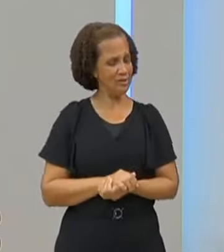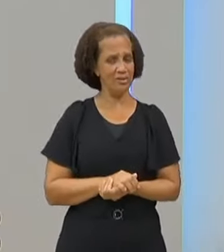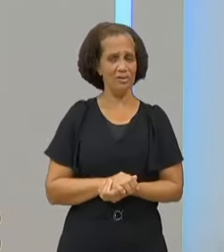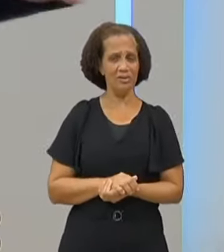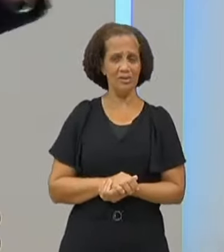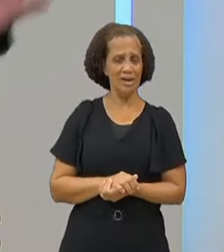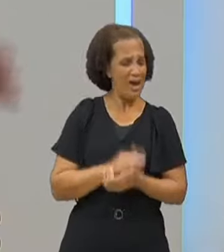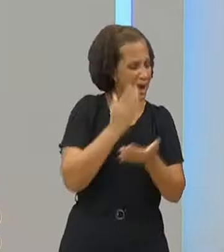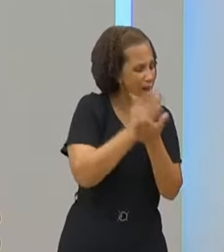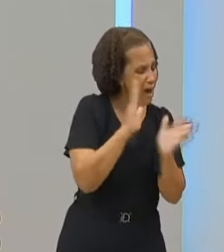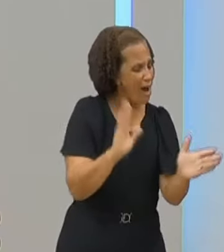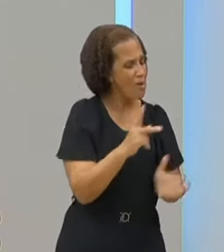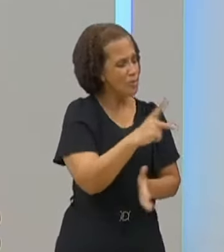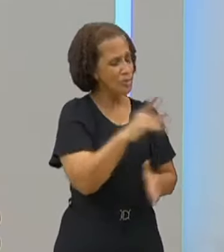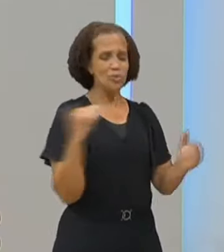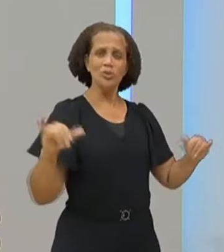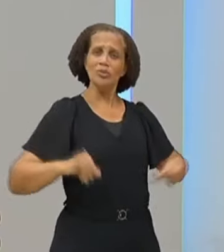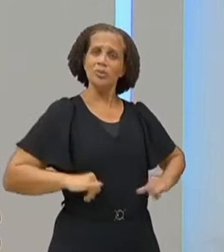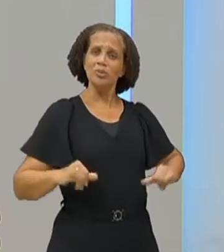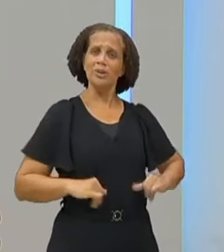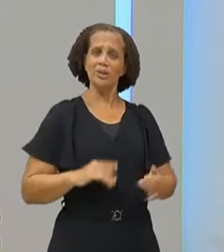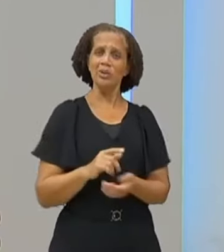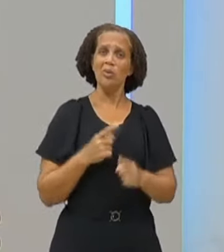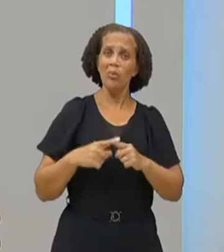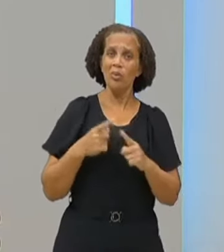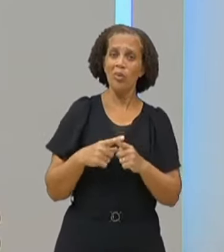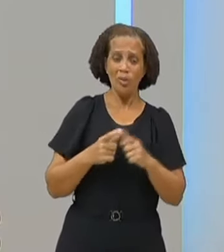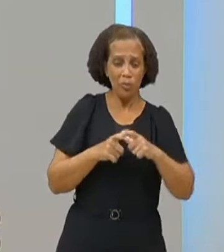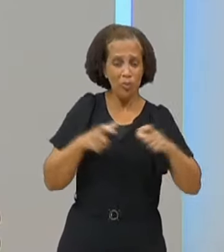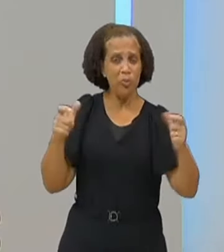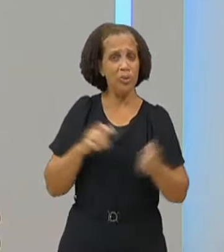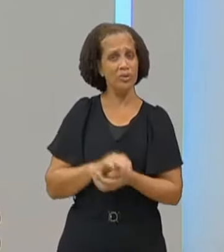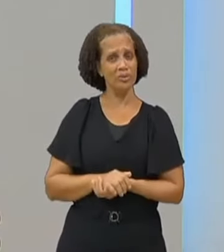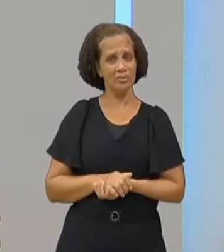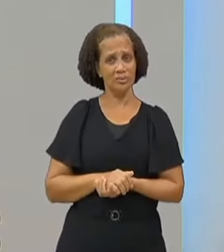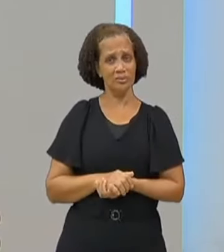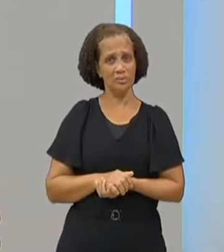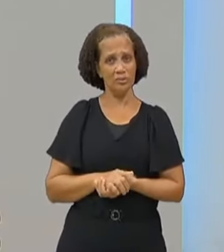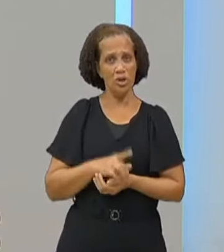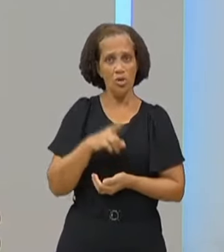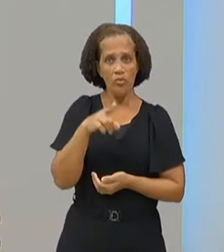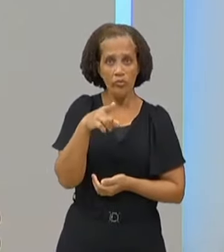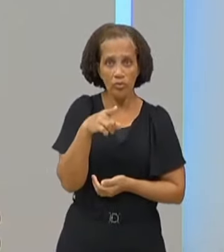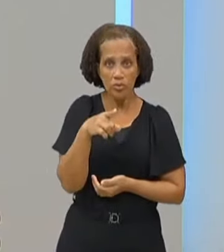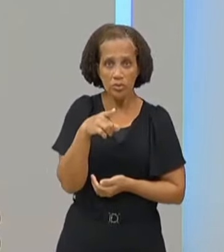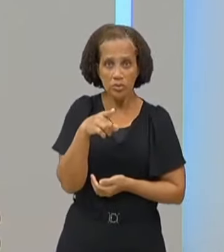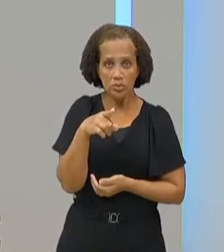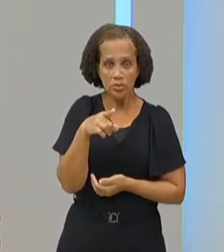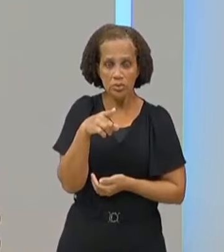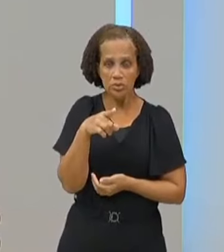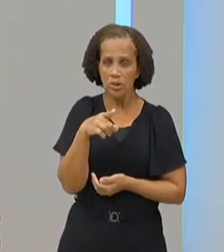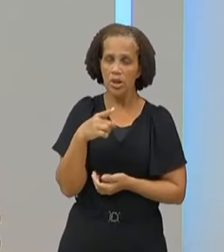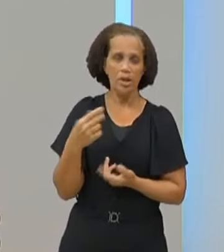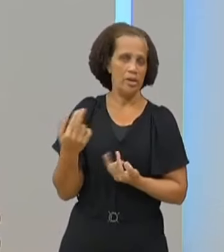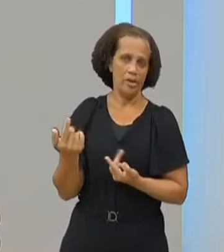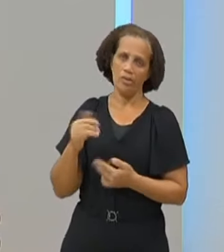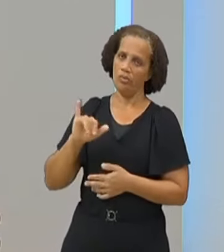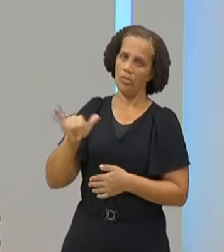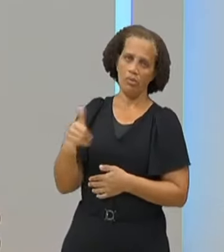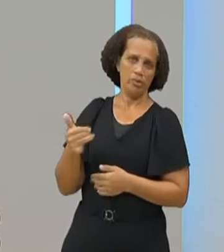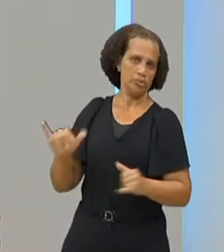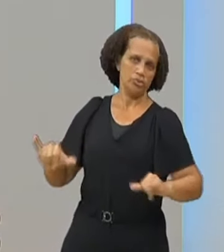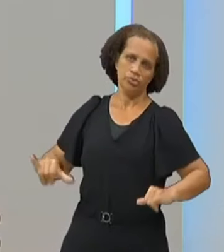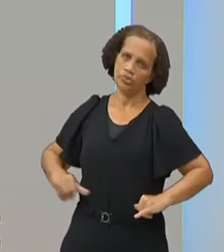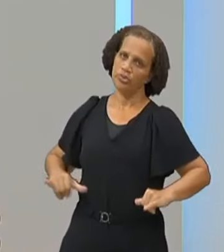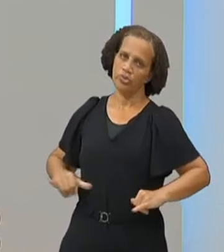dizendo: dá um fim a esse sofrimento, porque está muito grande. Você não está na situação de